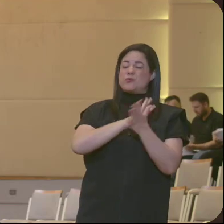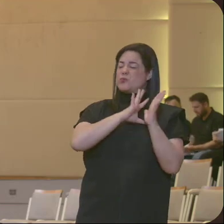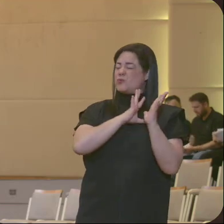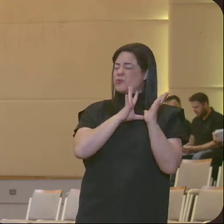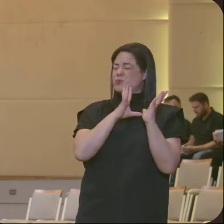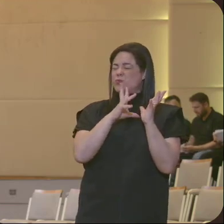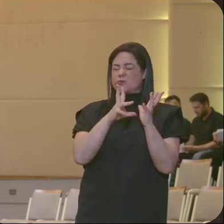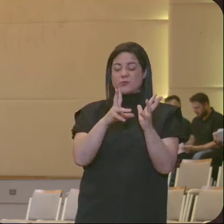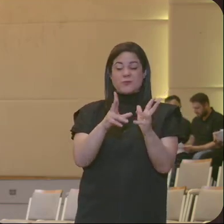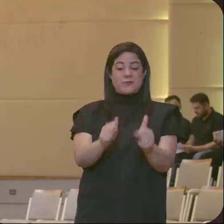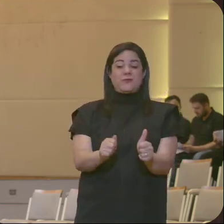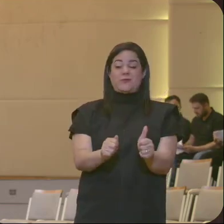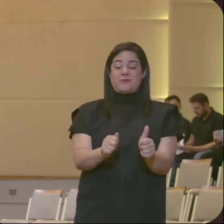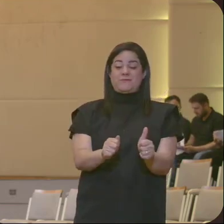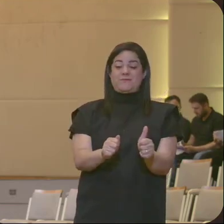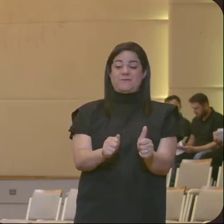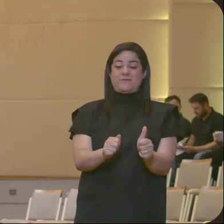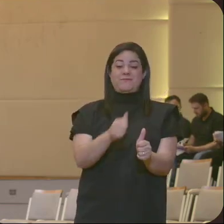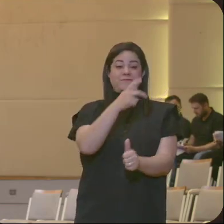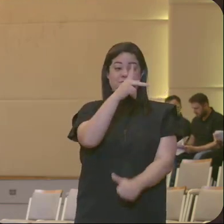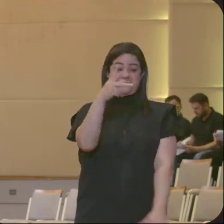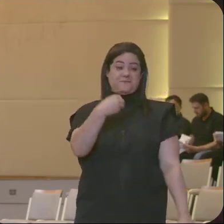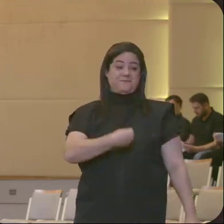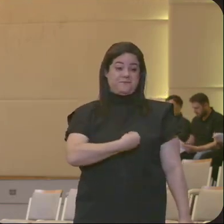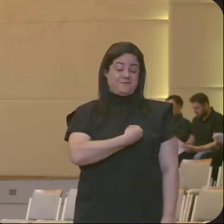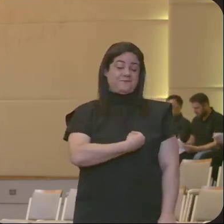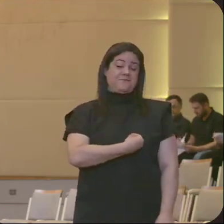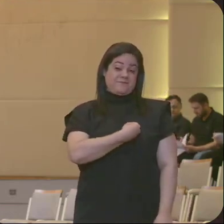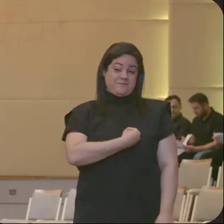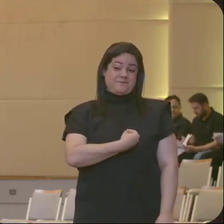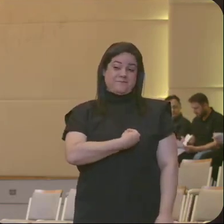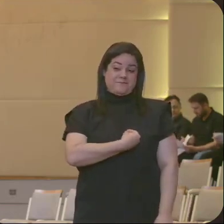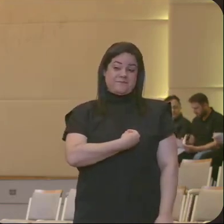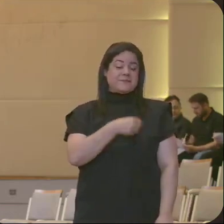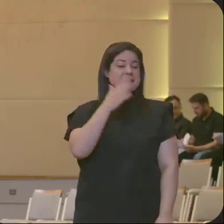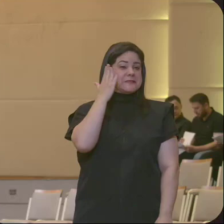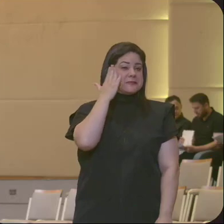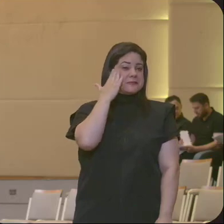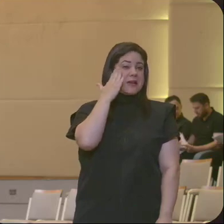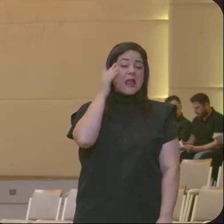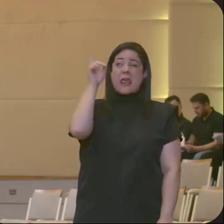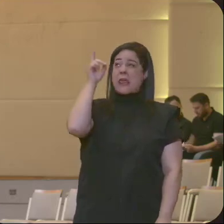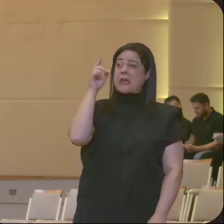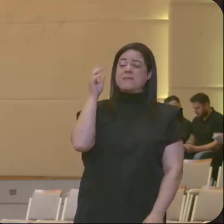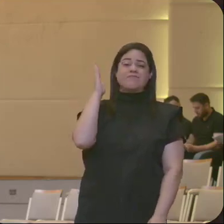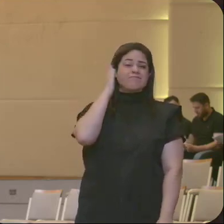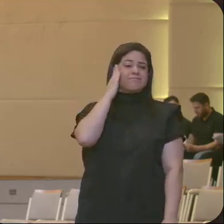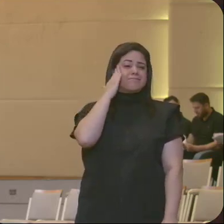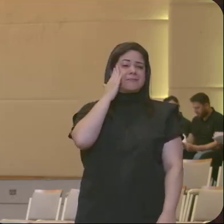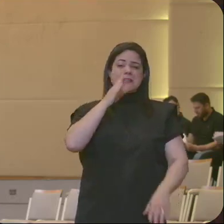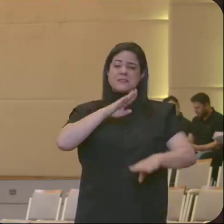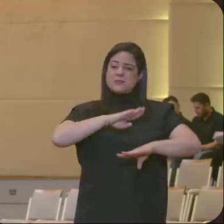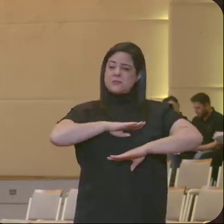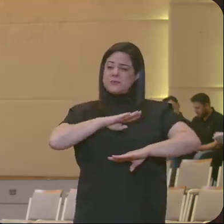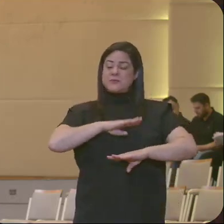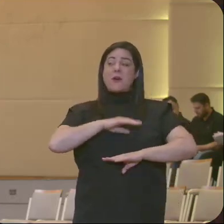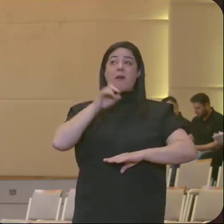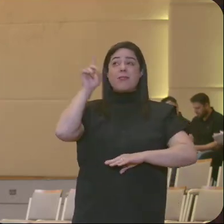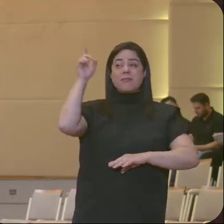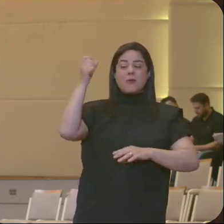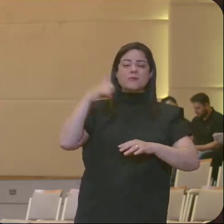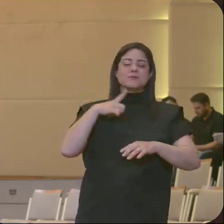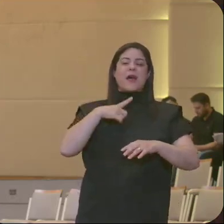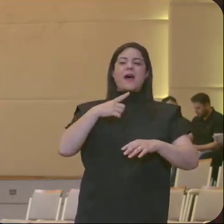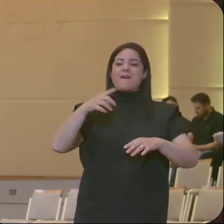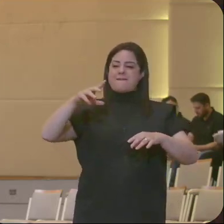O piloto da tua vida. O piloto das circunstâncias. E é ele que está pilotando